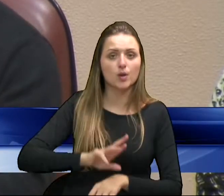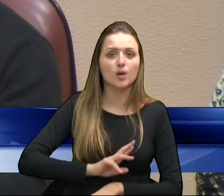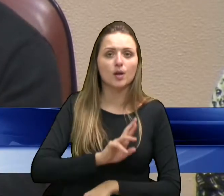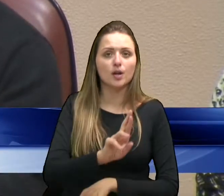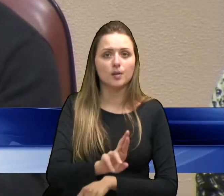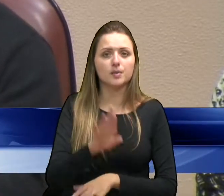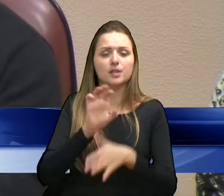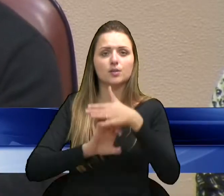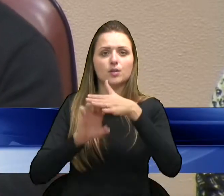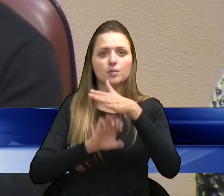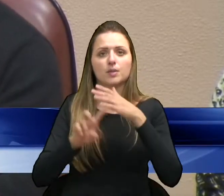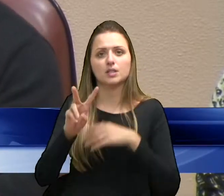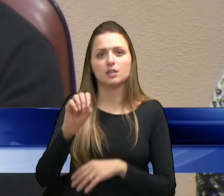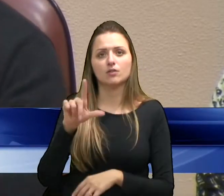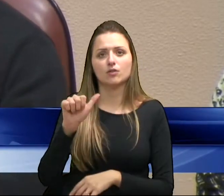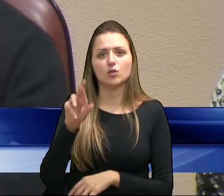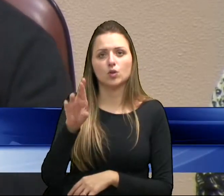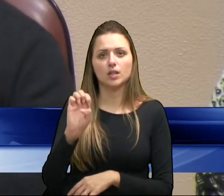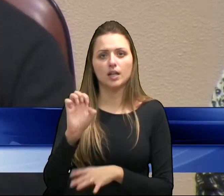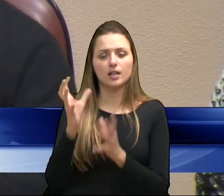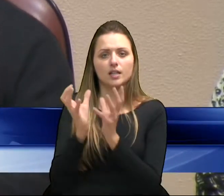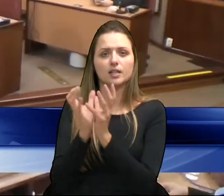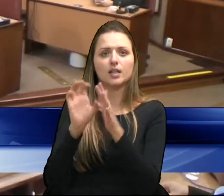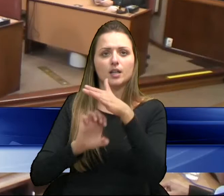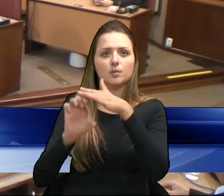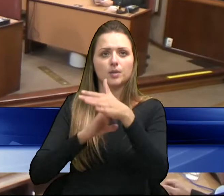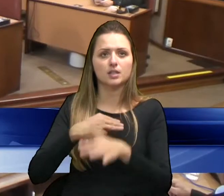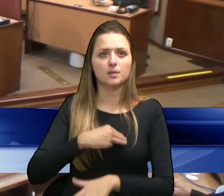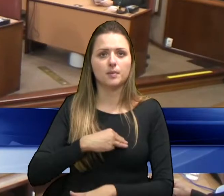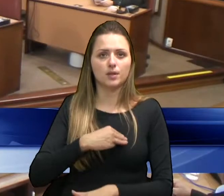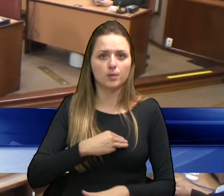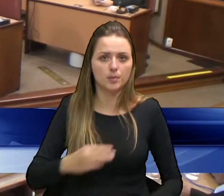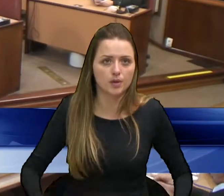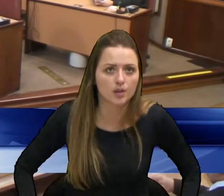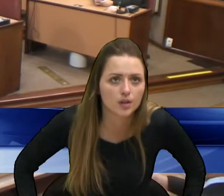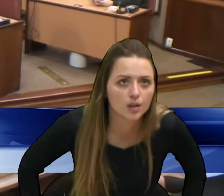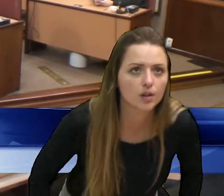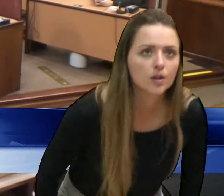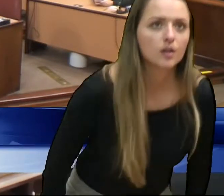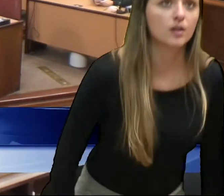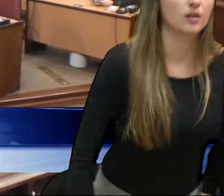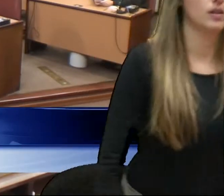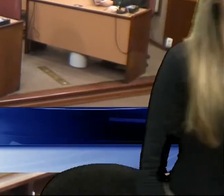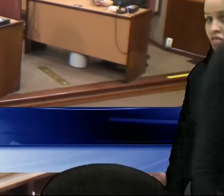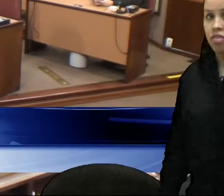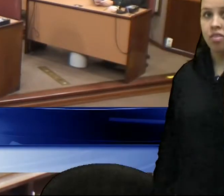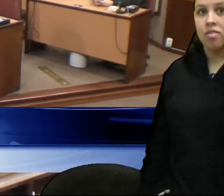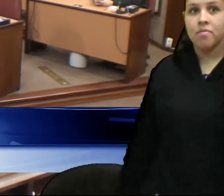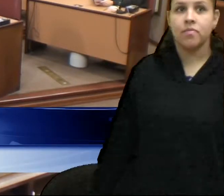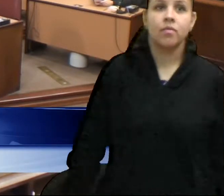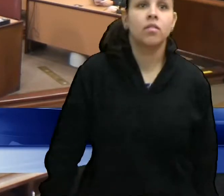a Volare da Marco Polo. Então, eu fico daqui, perto do